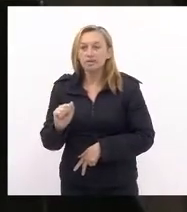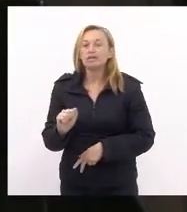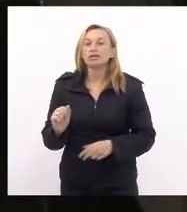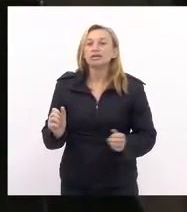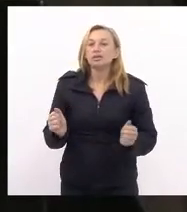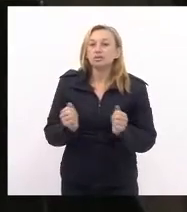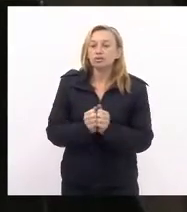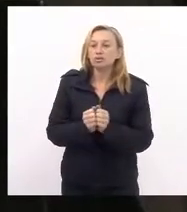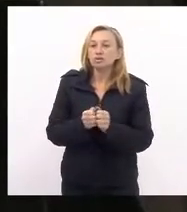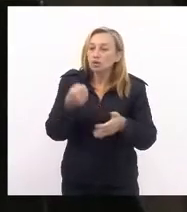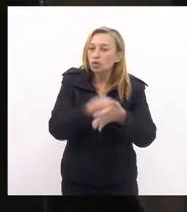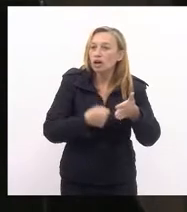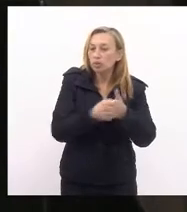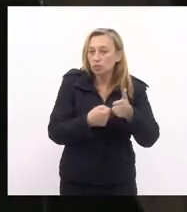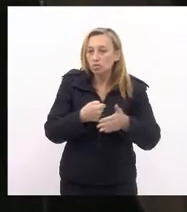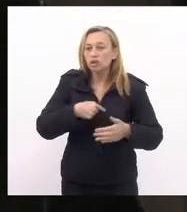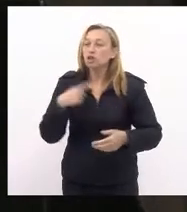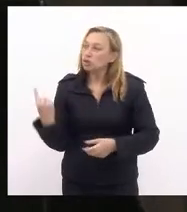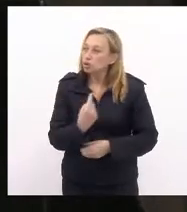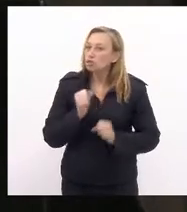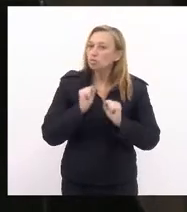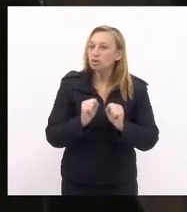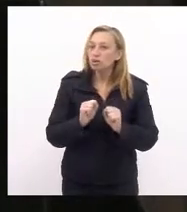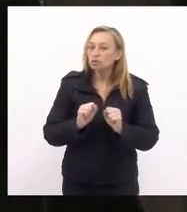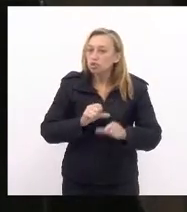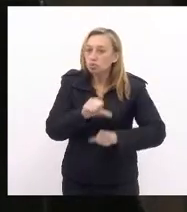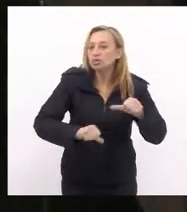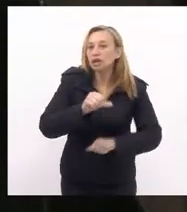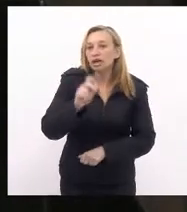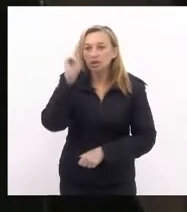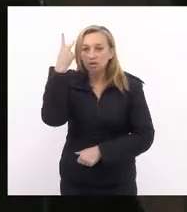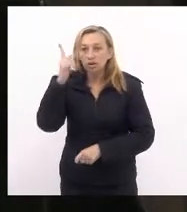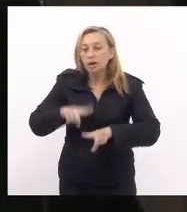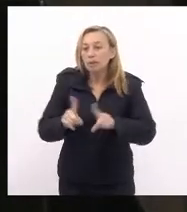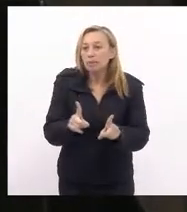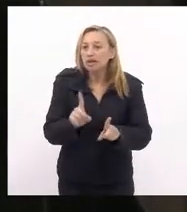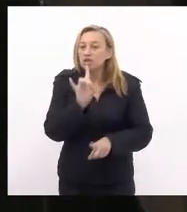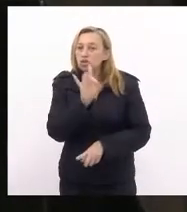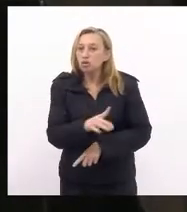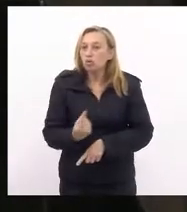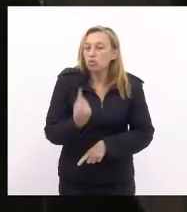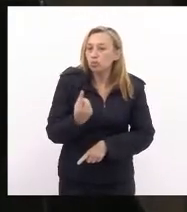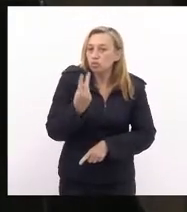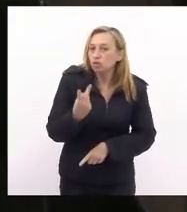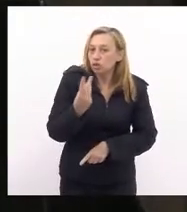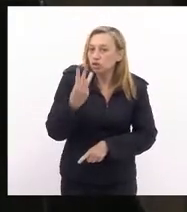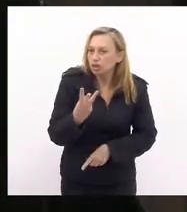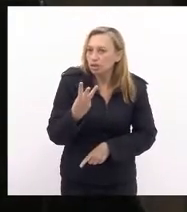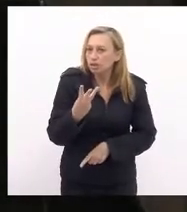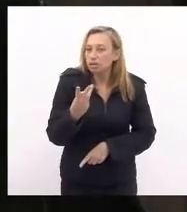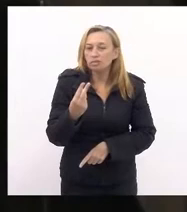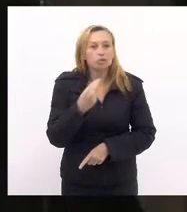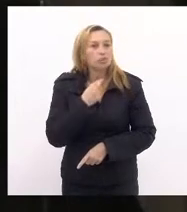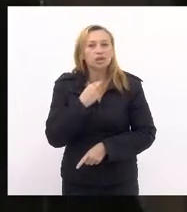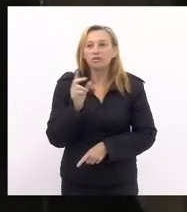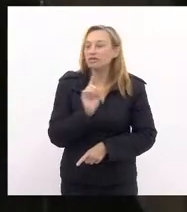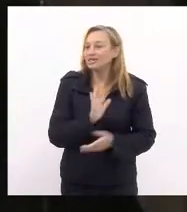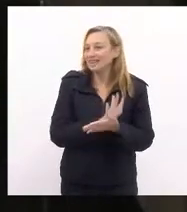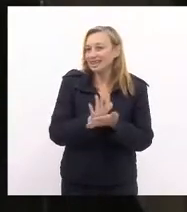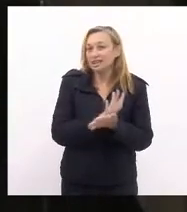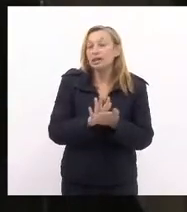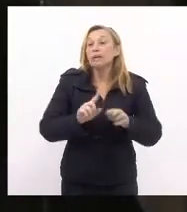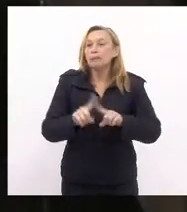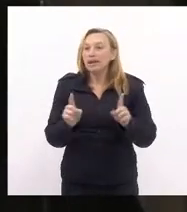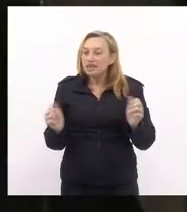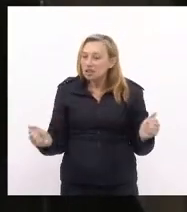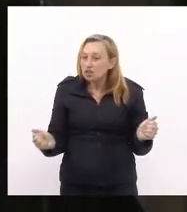e falou, vou à luta, nós podemos mudar uma história, mas um só, dois, três, não podemos fazer nada.